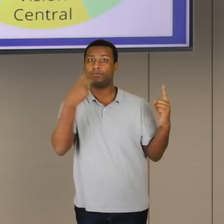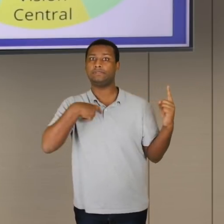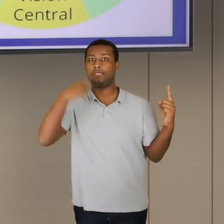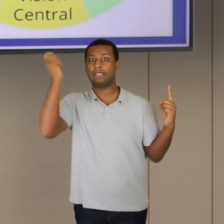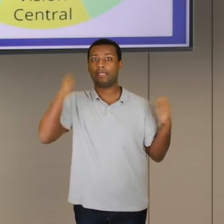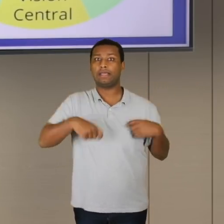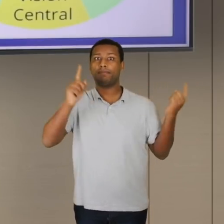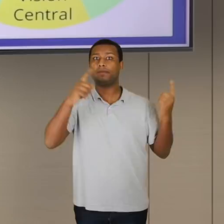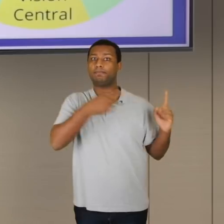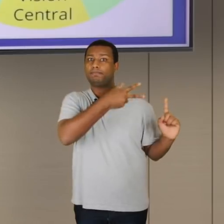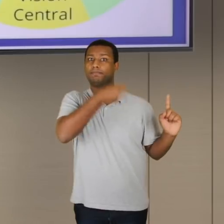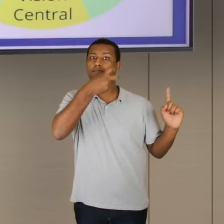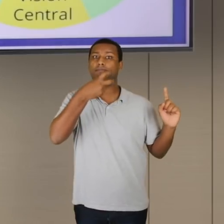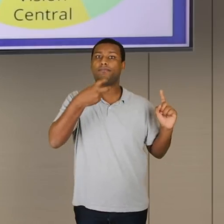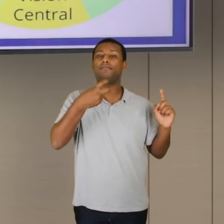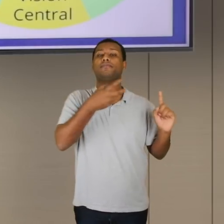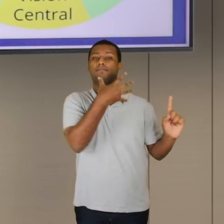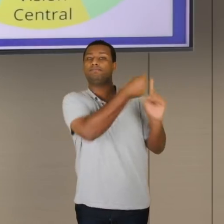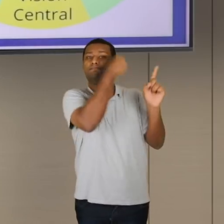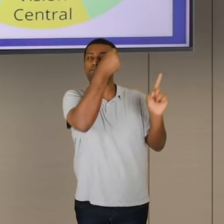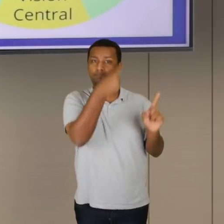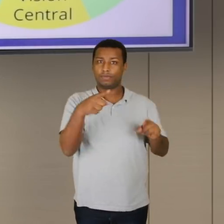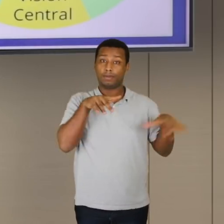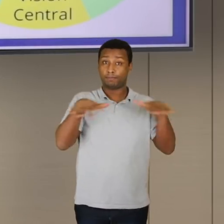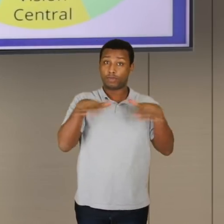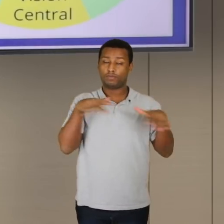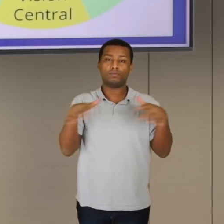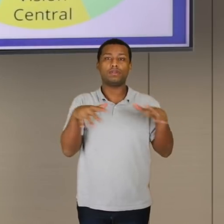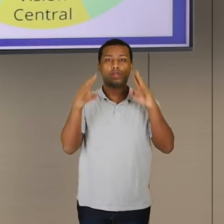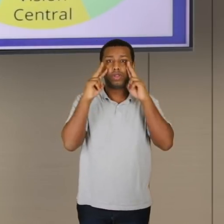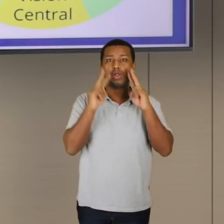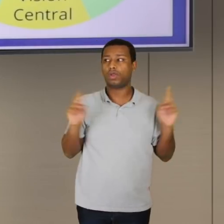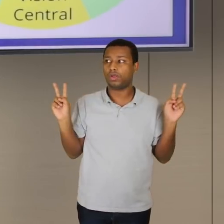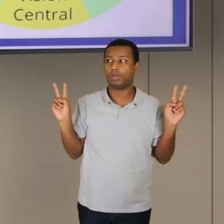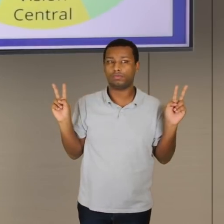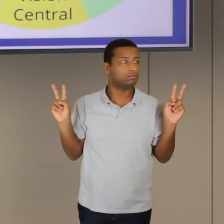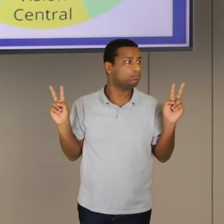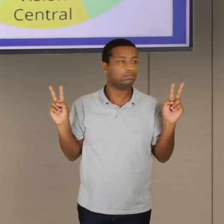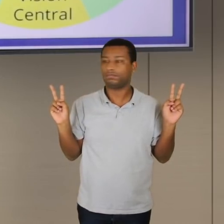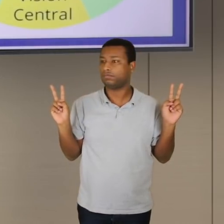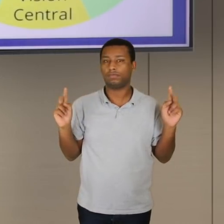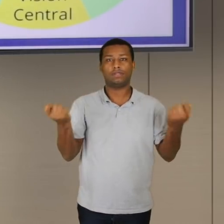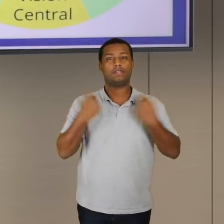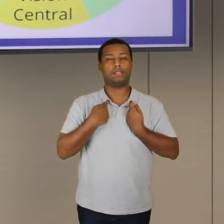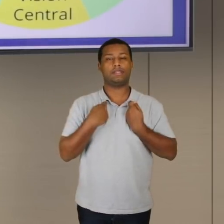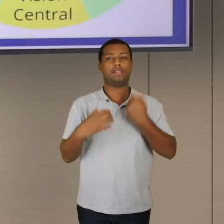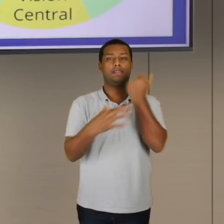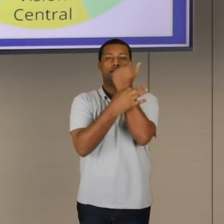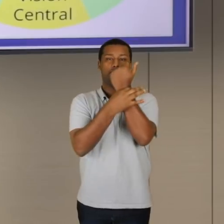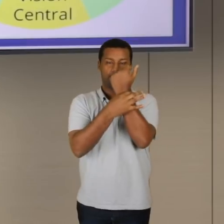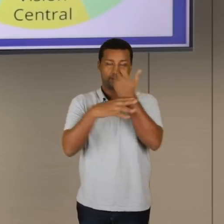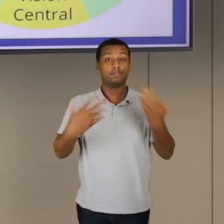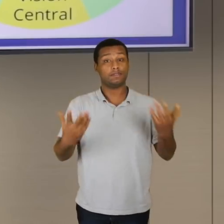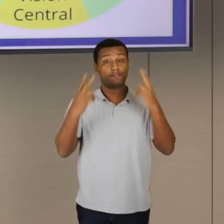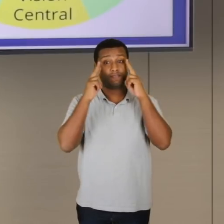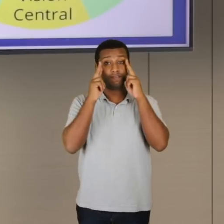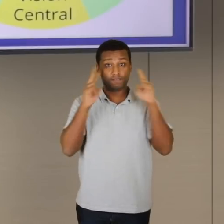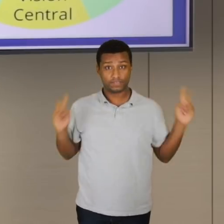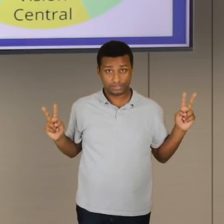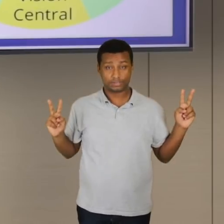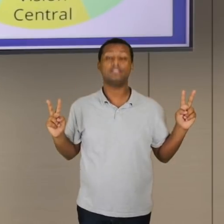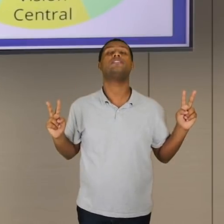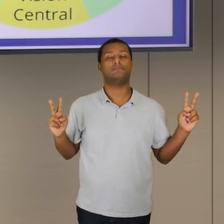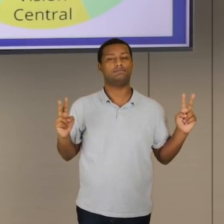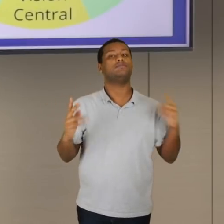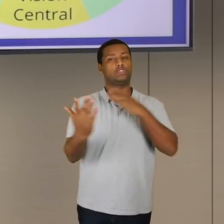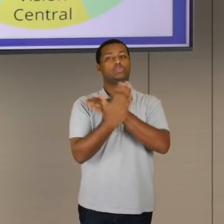tudo que não está aqui, que não entra nesse campo, ele não tem como perceber. Então, para não